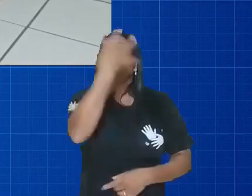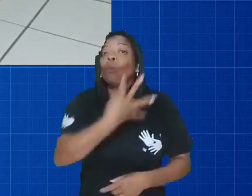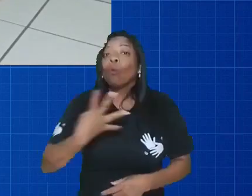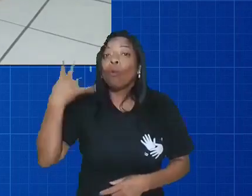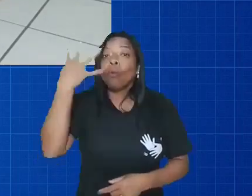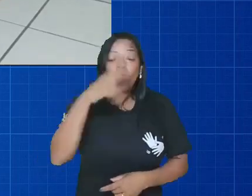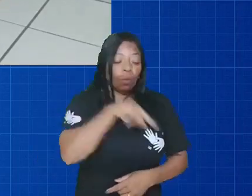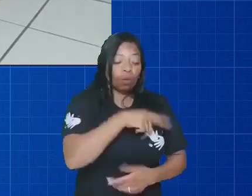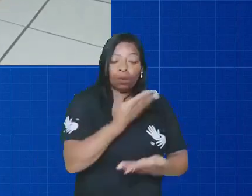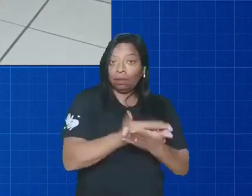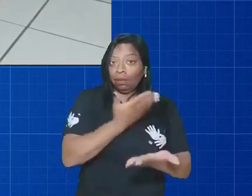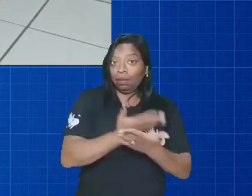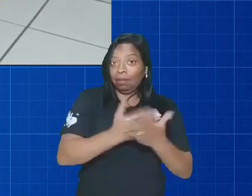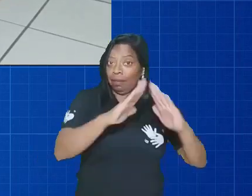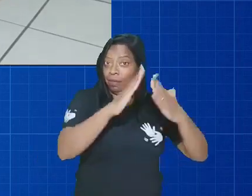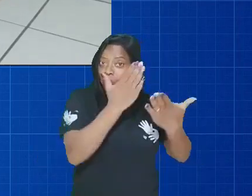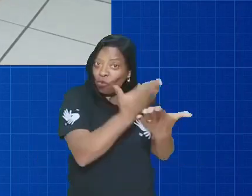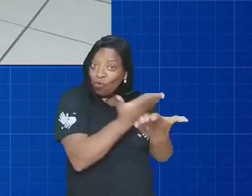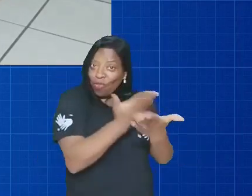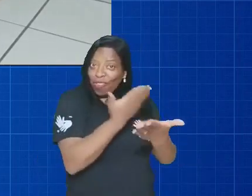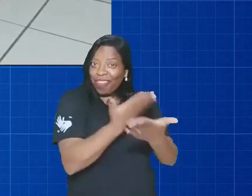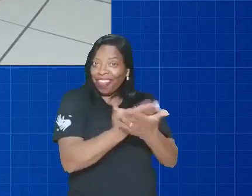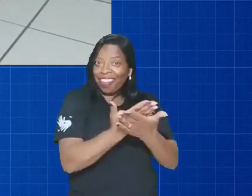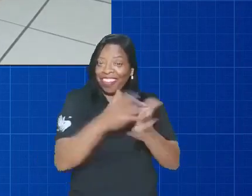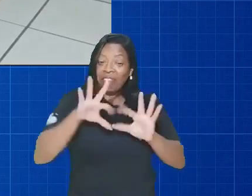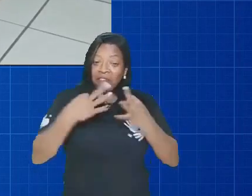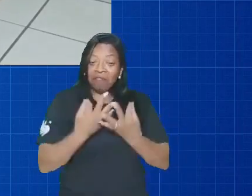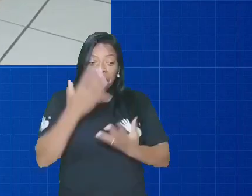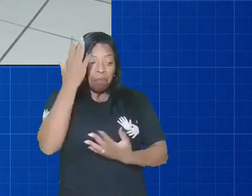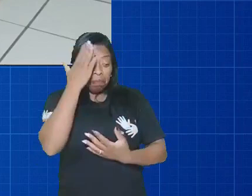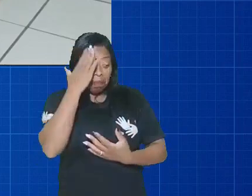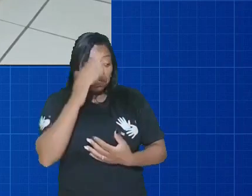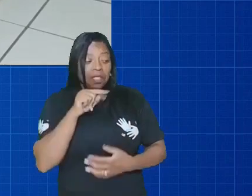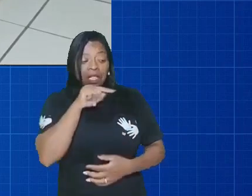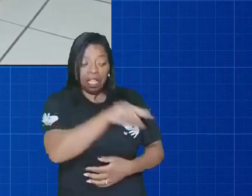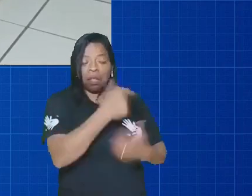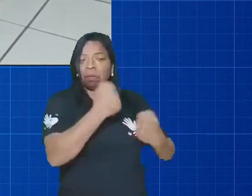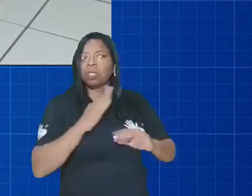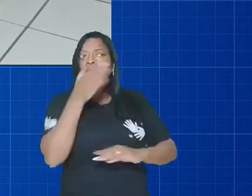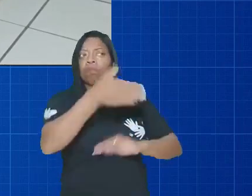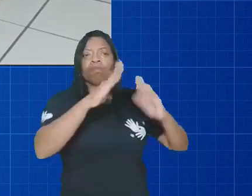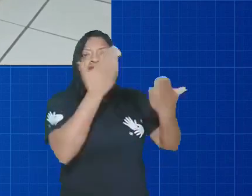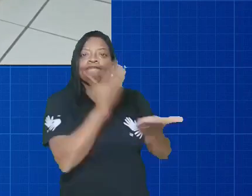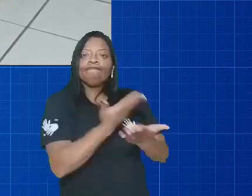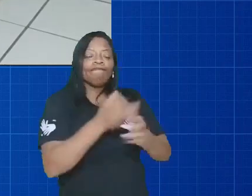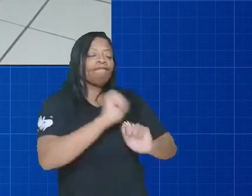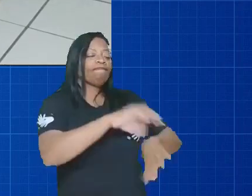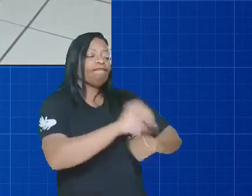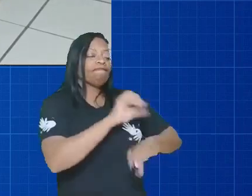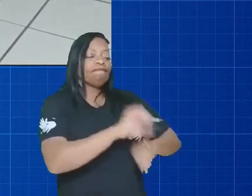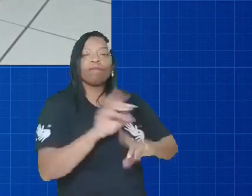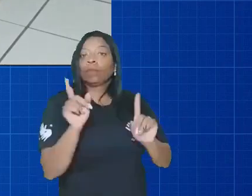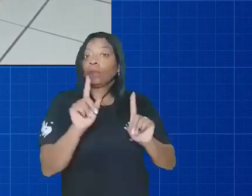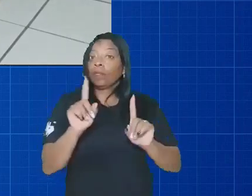casa, tá? É muita idealização de perfeição, tá? Então a gente tem que estar conectado com isso. Então